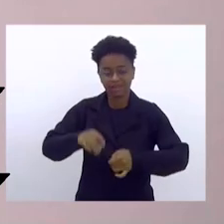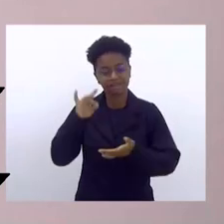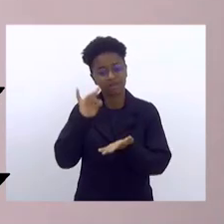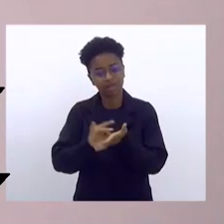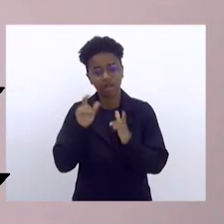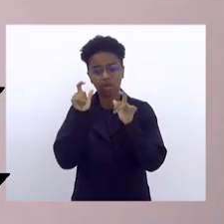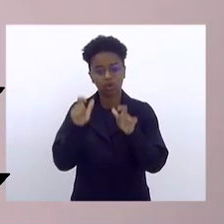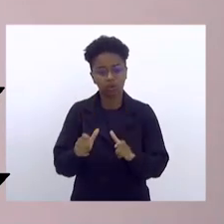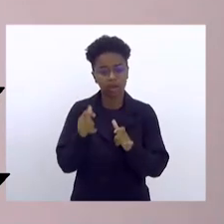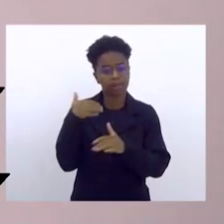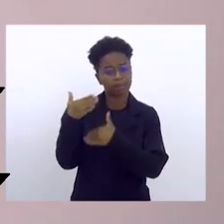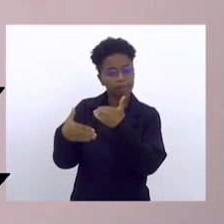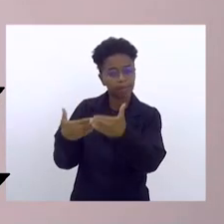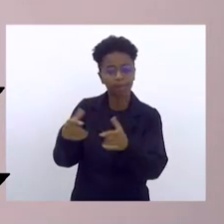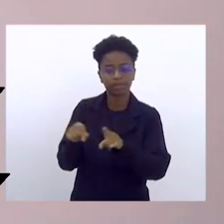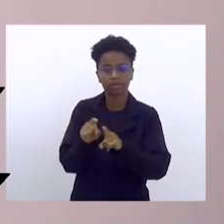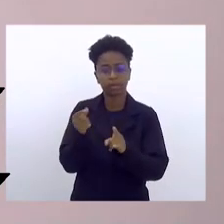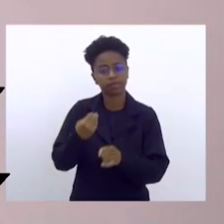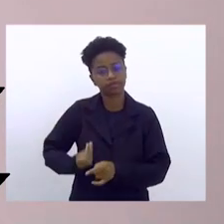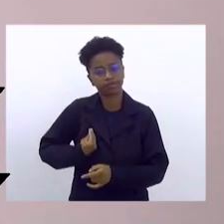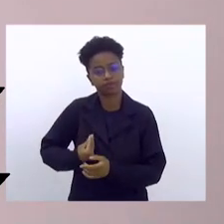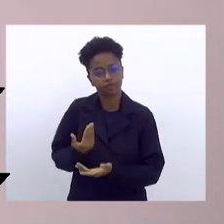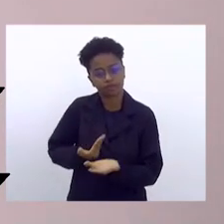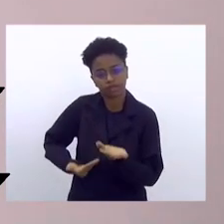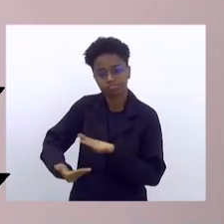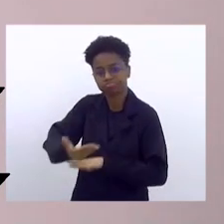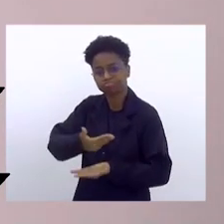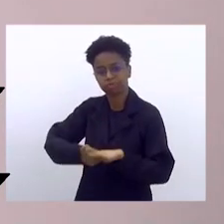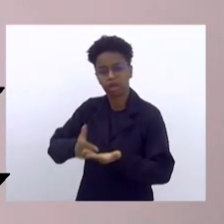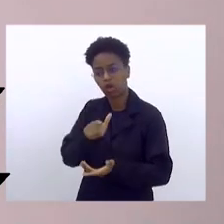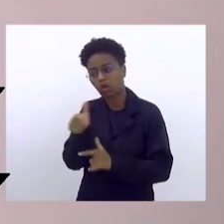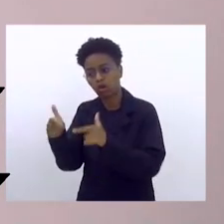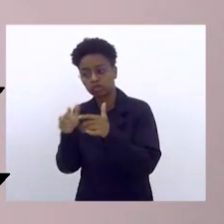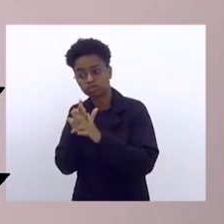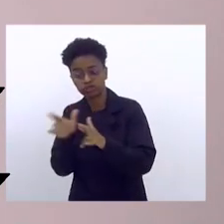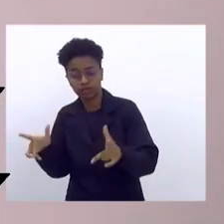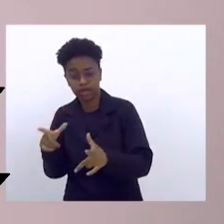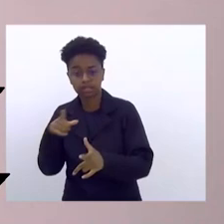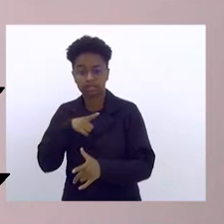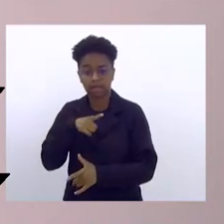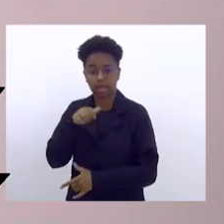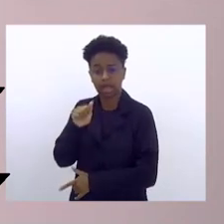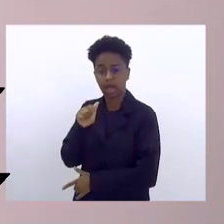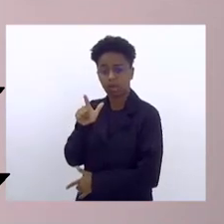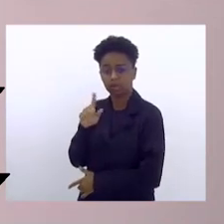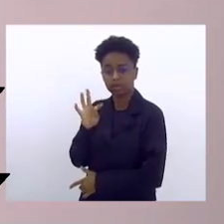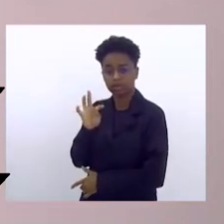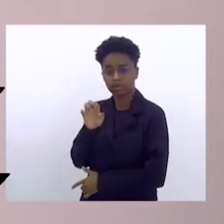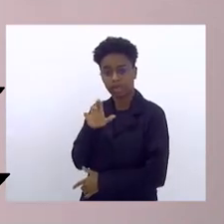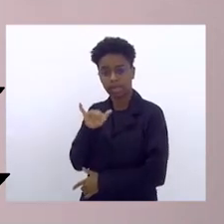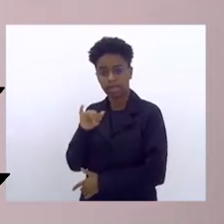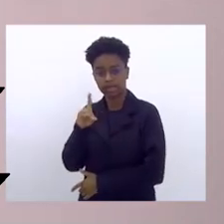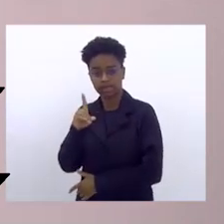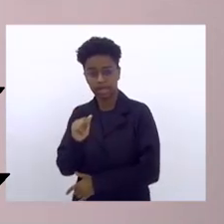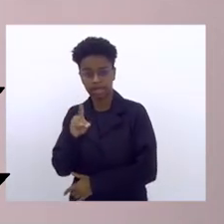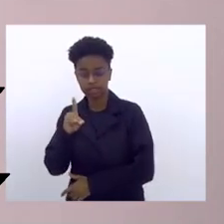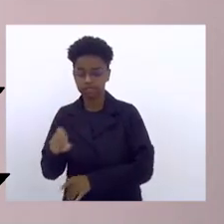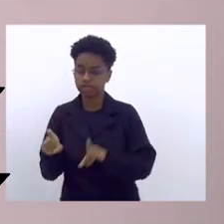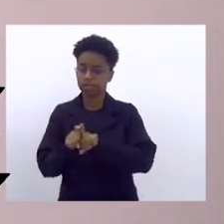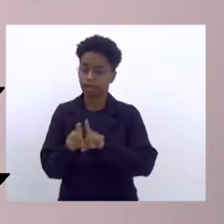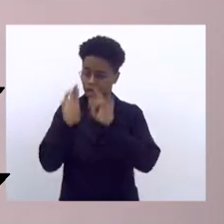de construção e de convivência com o diferente com a alteridade com respeito a estas